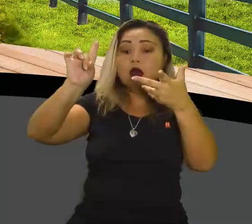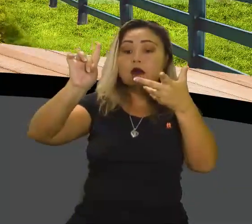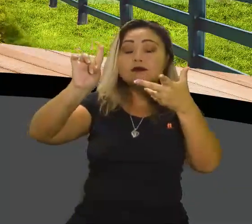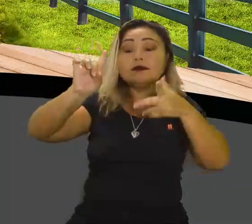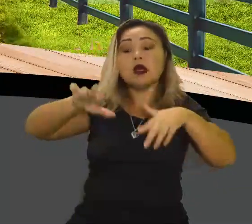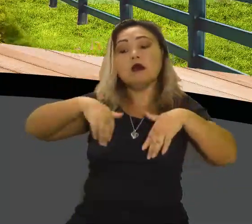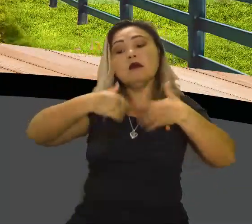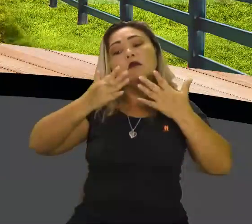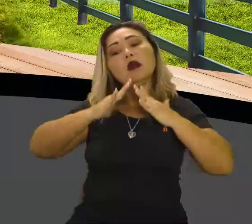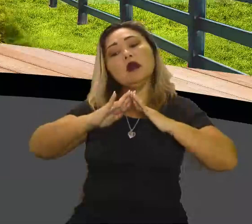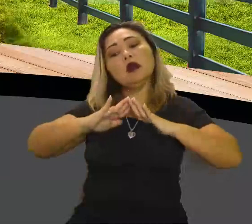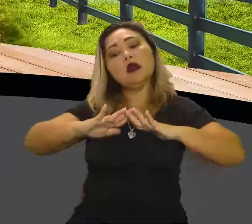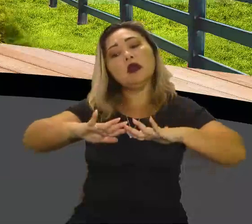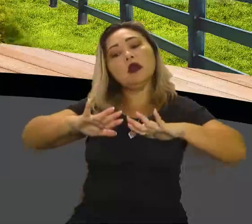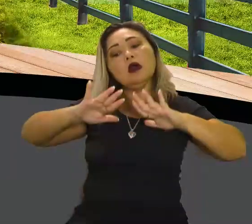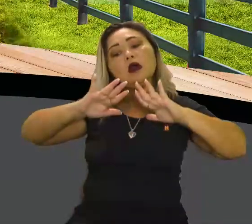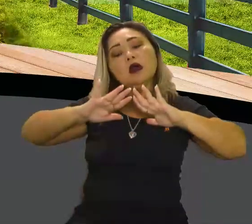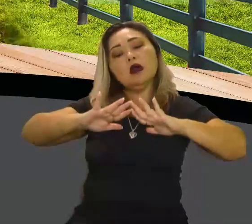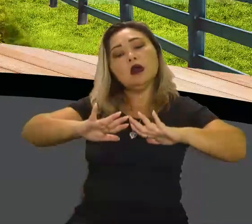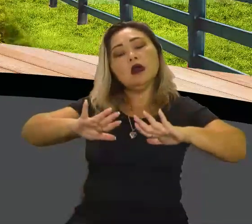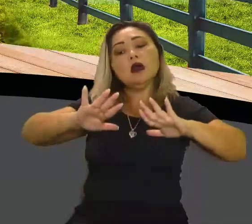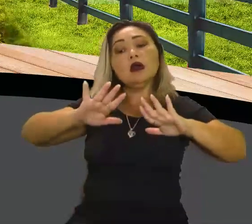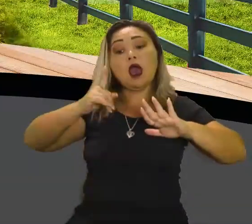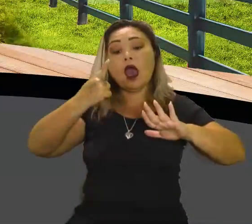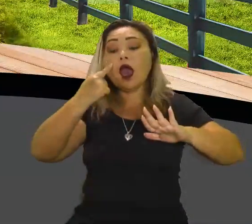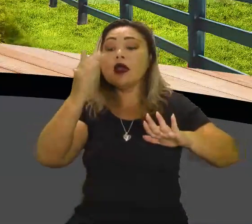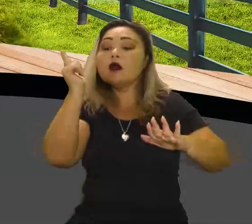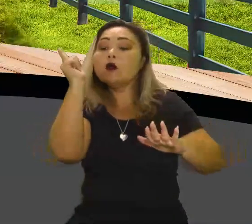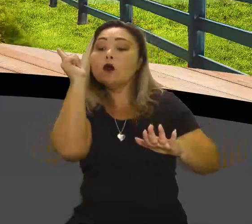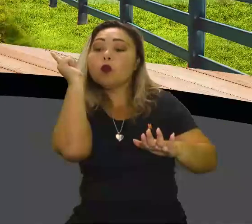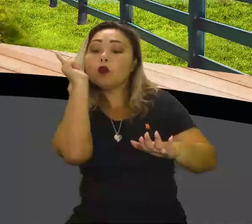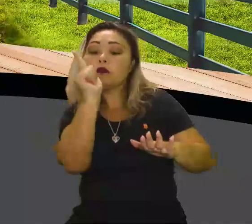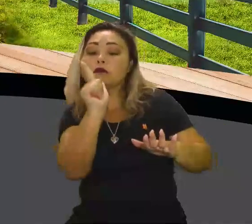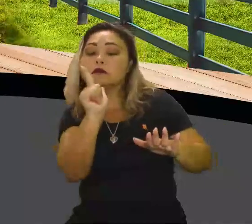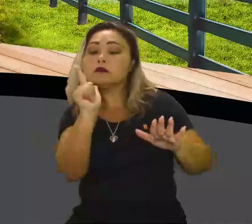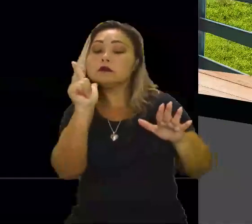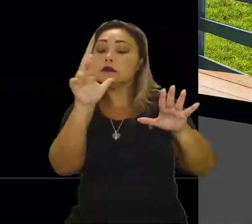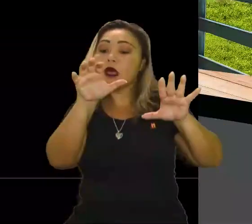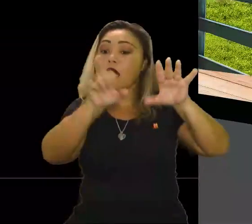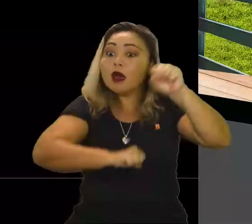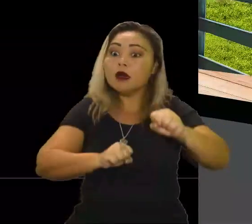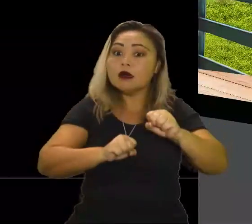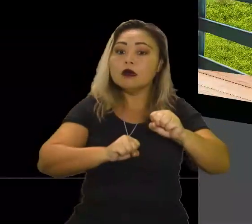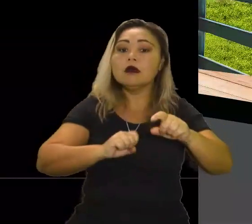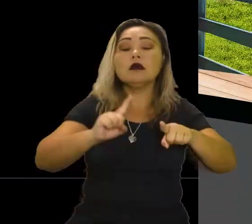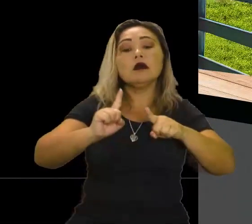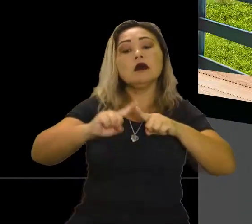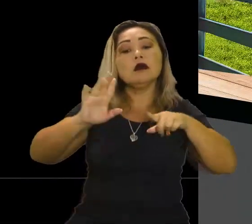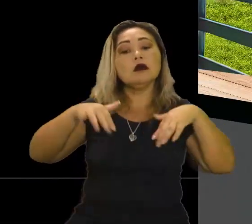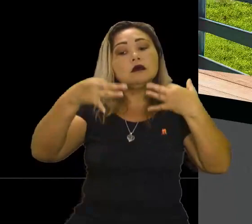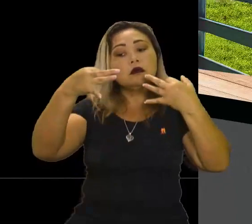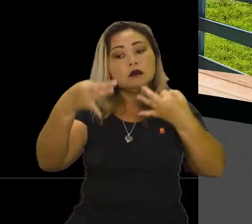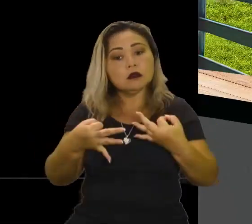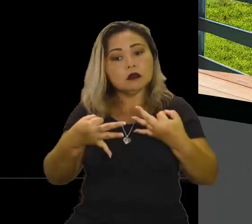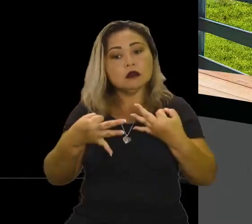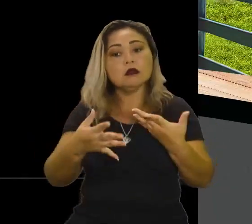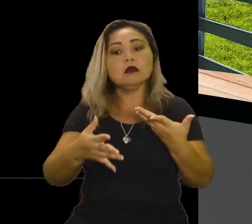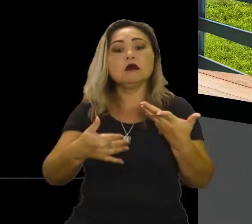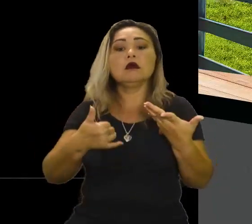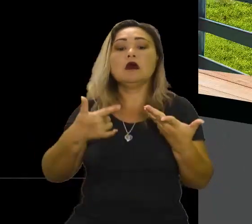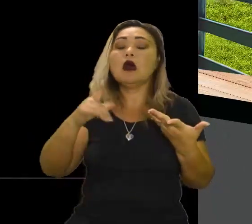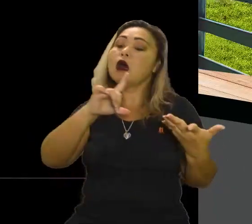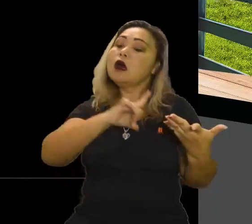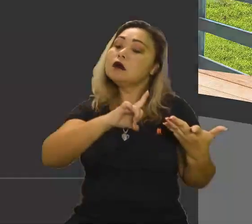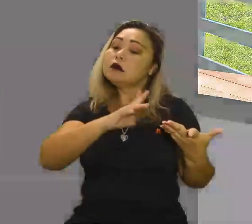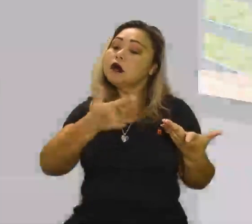mais calma, isso dá para você dominar a ação. Mas mesmo você utilizando o equipamento certo, que a gente vai ver,